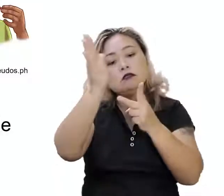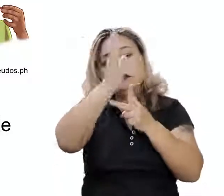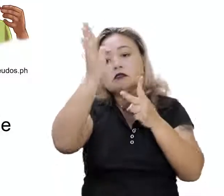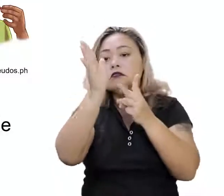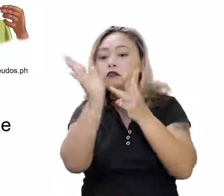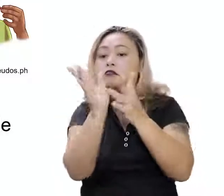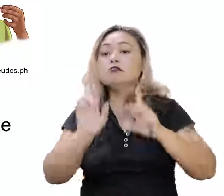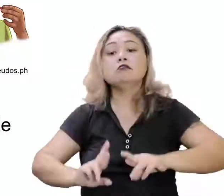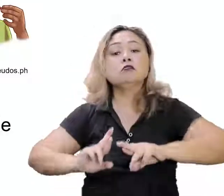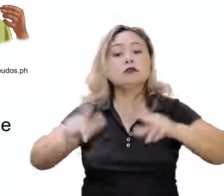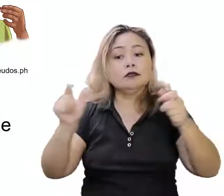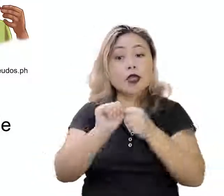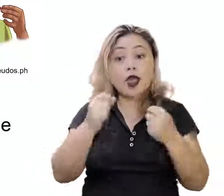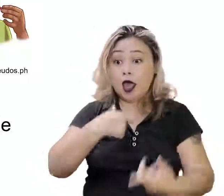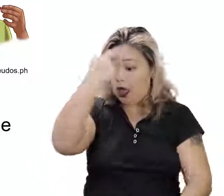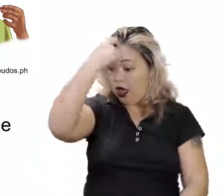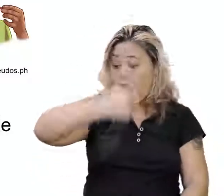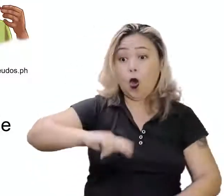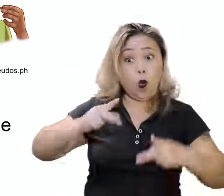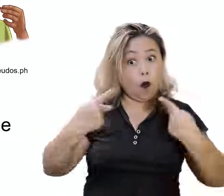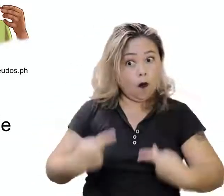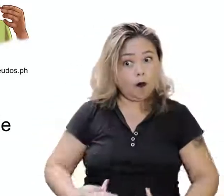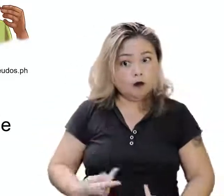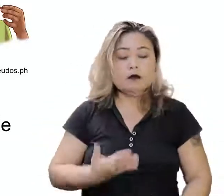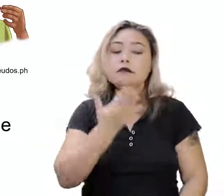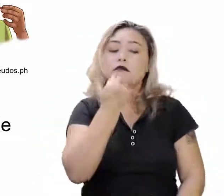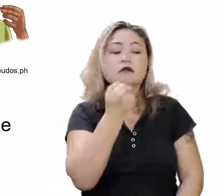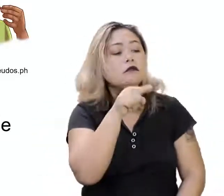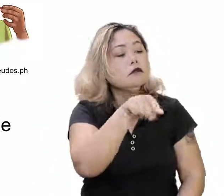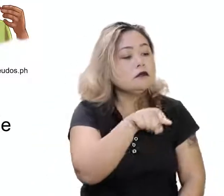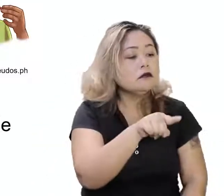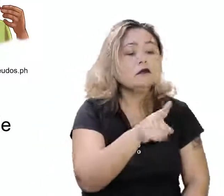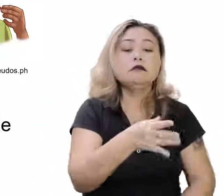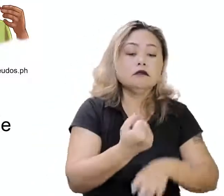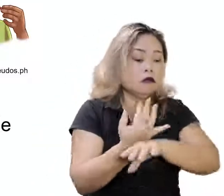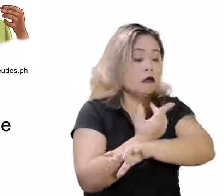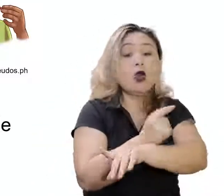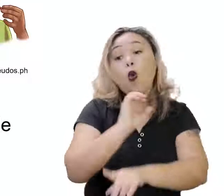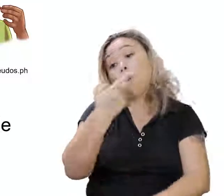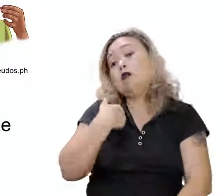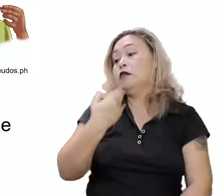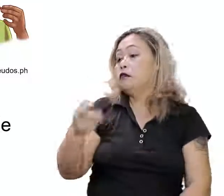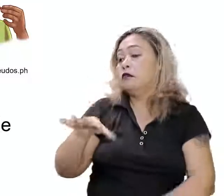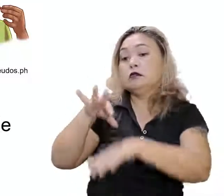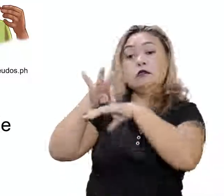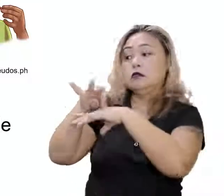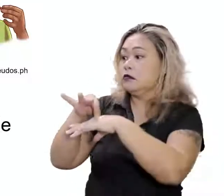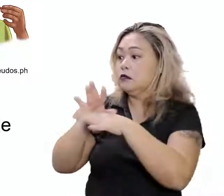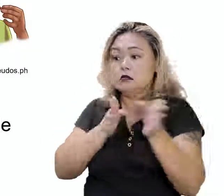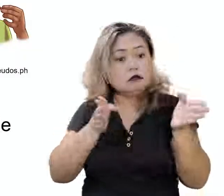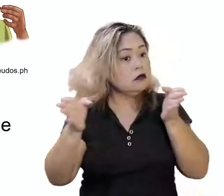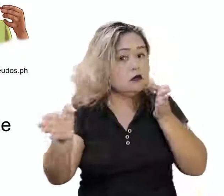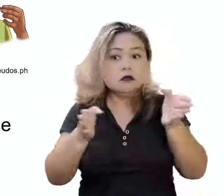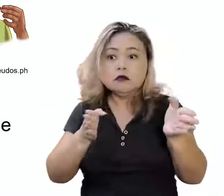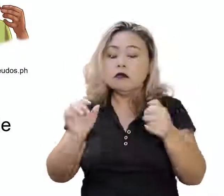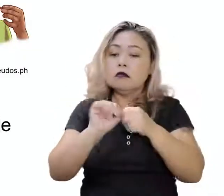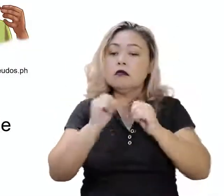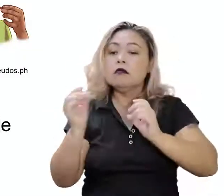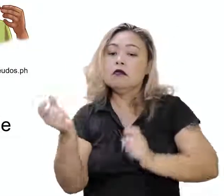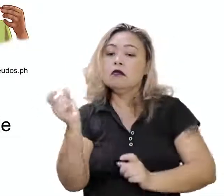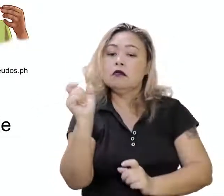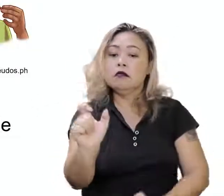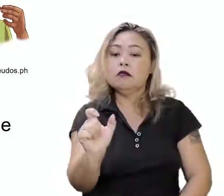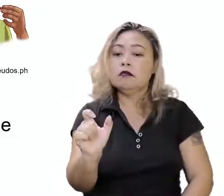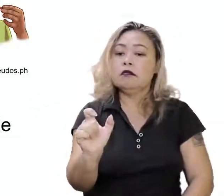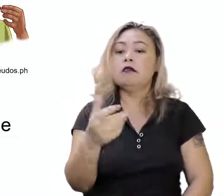O ser humano, como é onívoro, ou seja, se alimenta de plantas ou de carne, nesse caso, pode ser classificado como